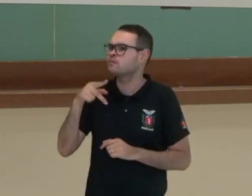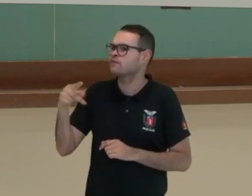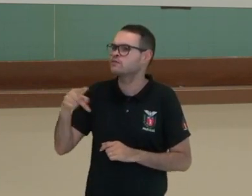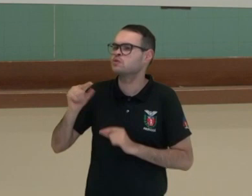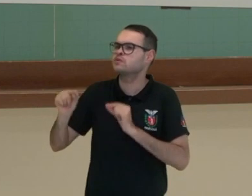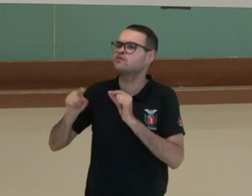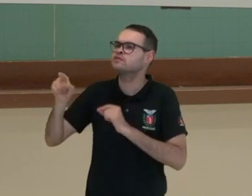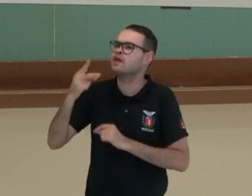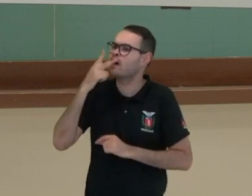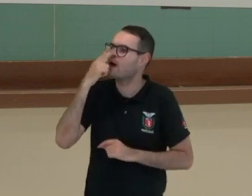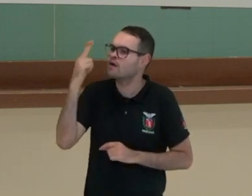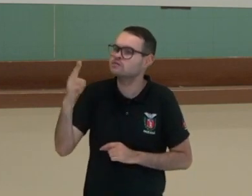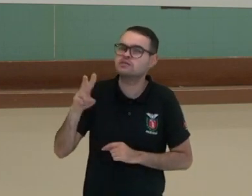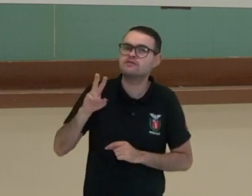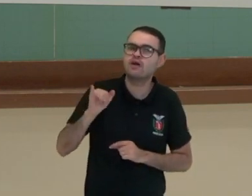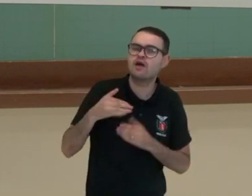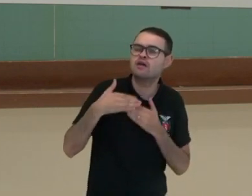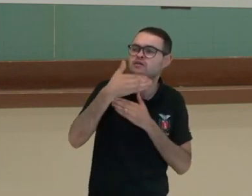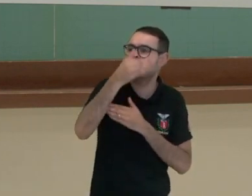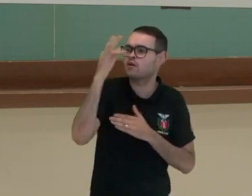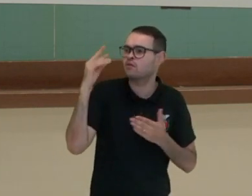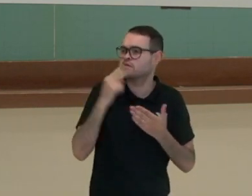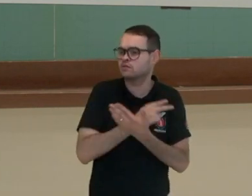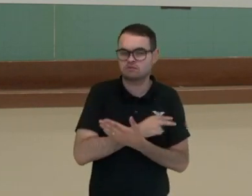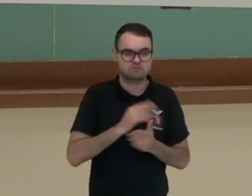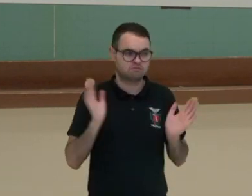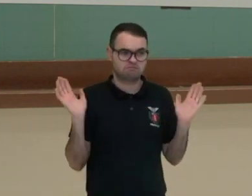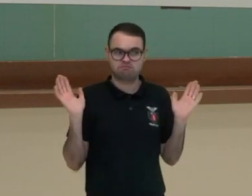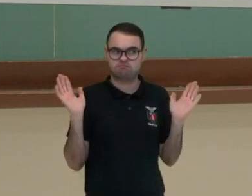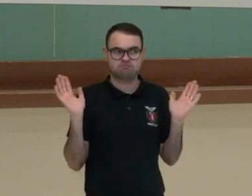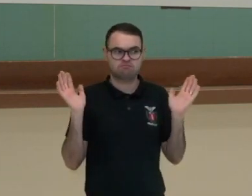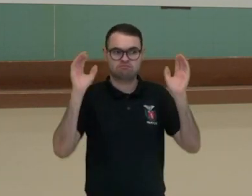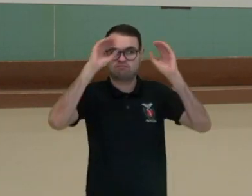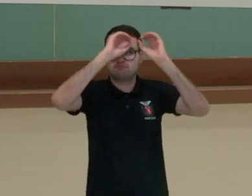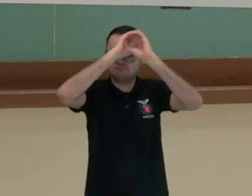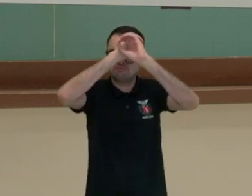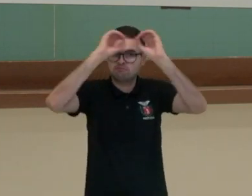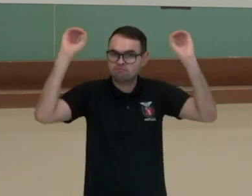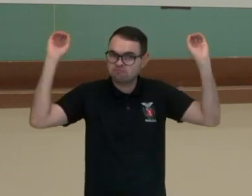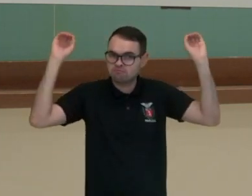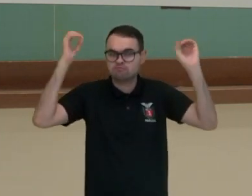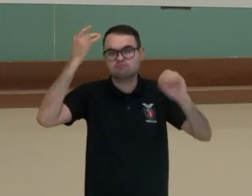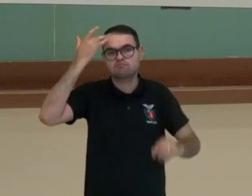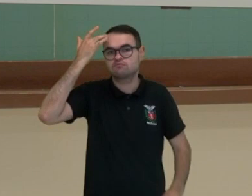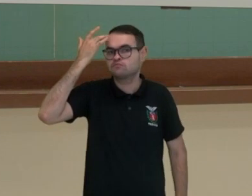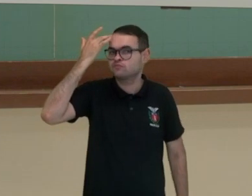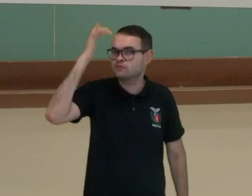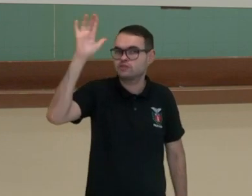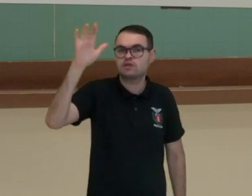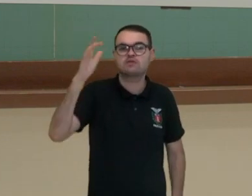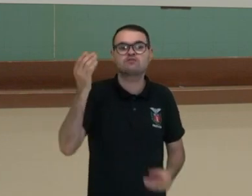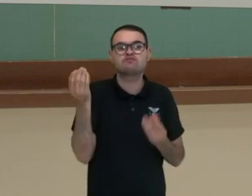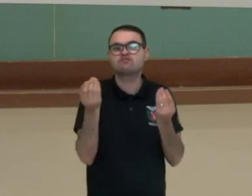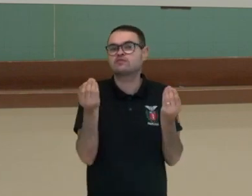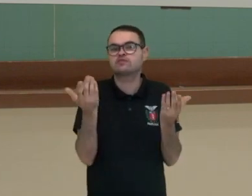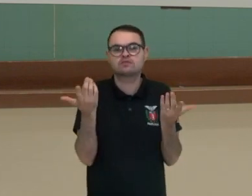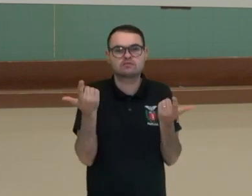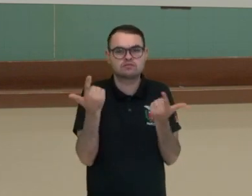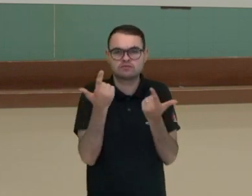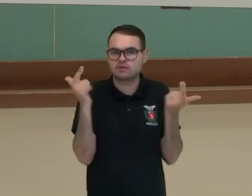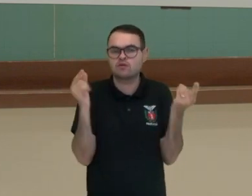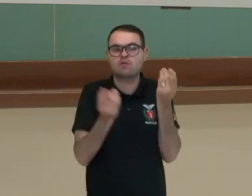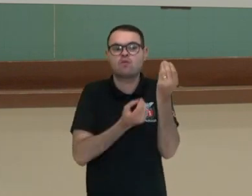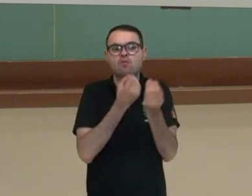o que você acha que vai acontecer? Eu falo, gente, não tenho ideia, né? Porque a gente não tem uma fórmula na história